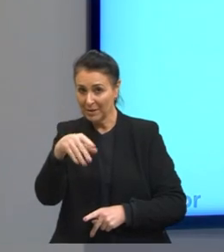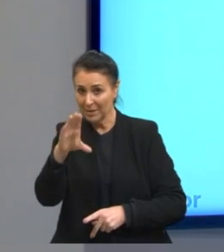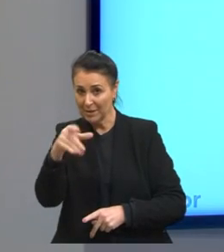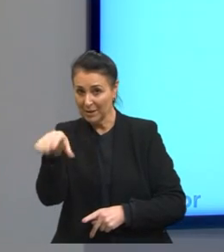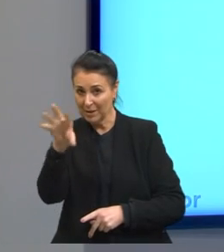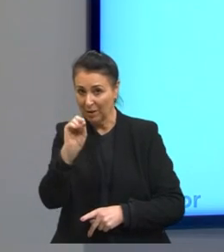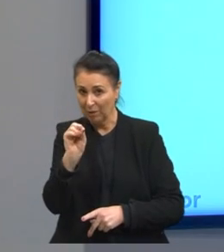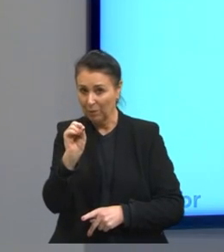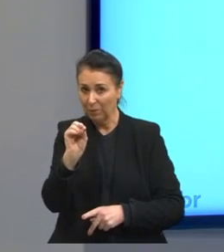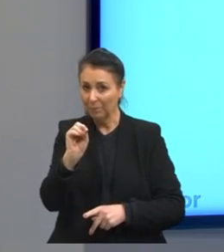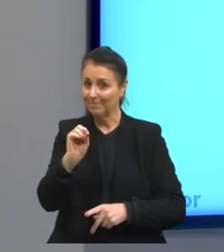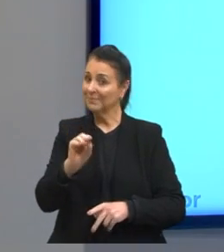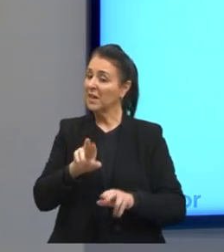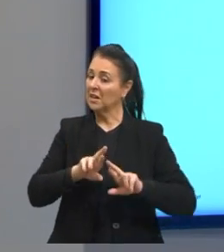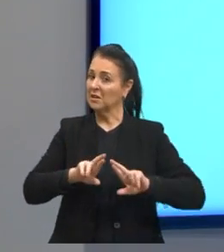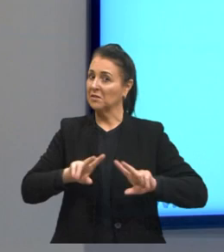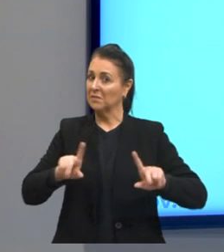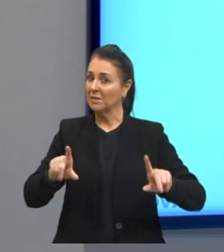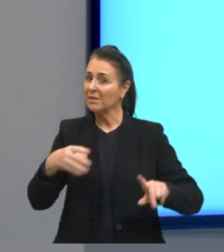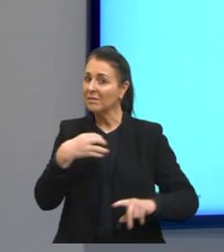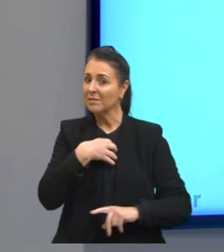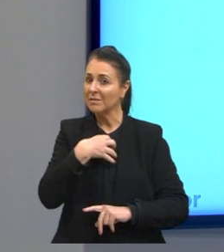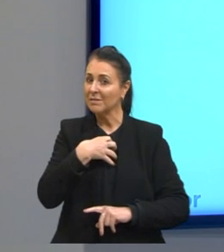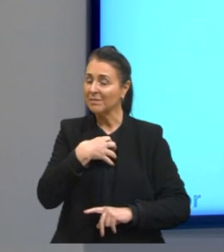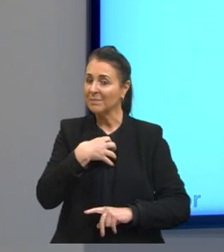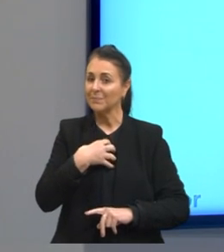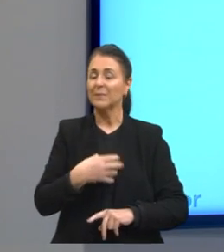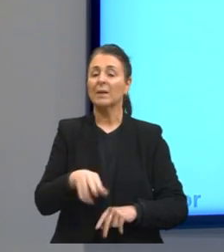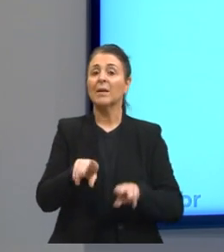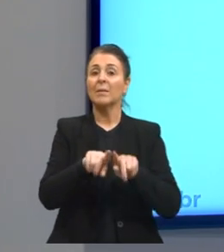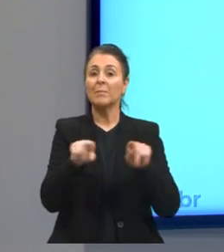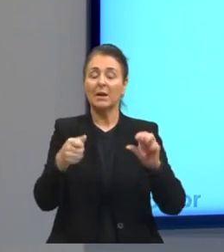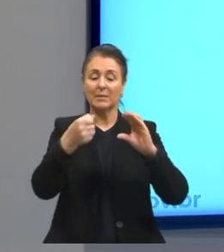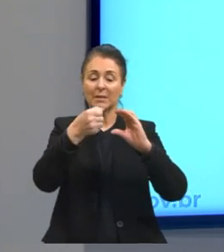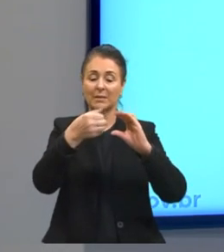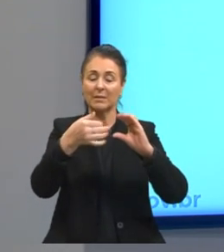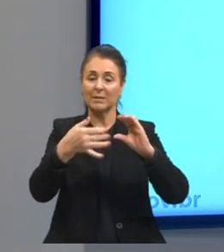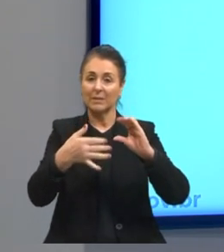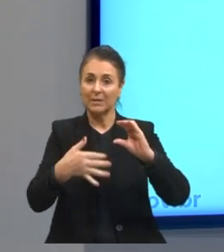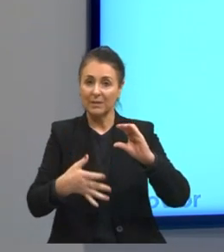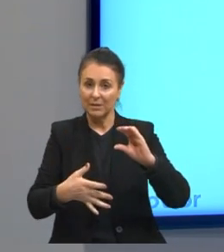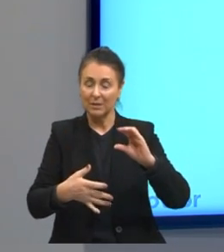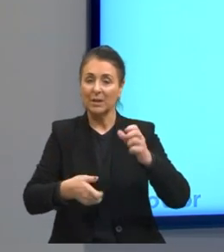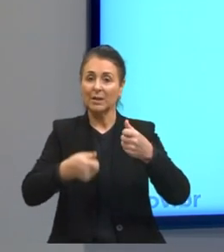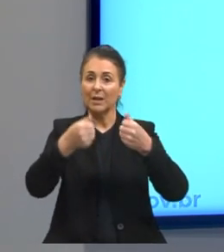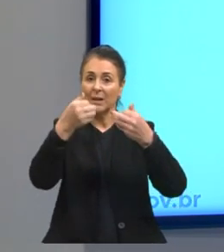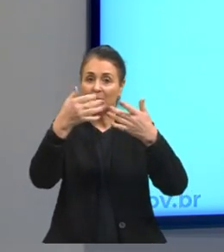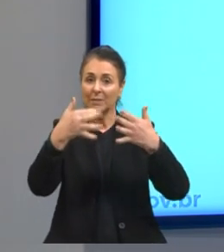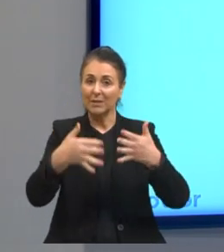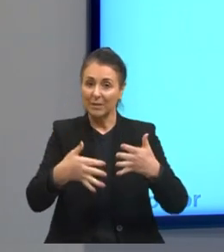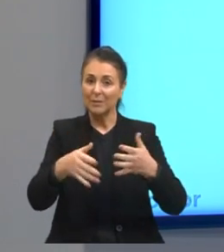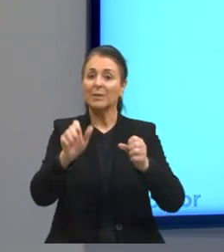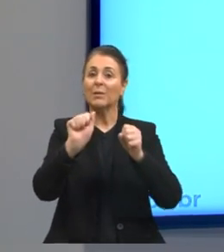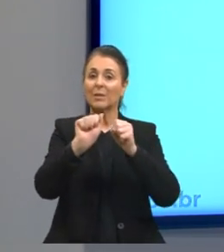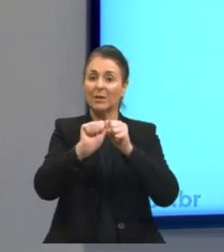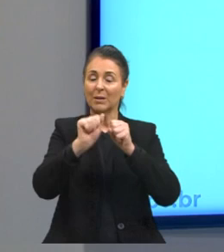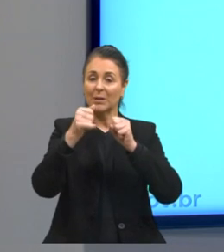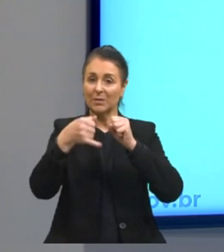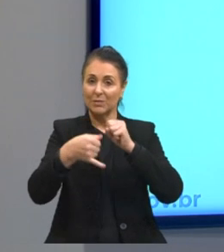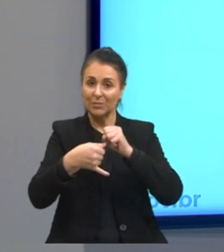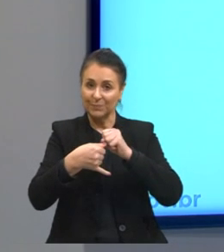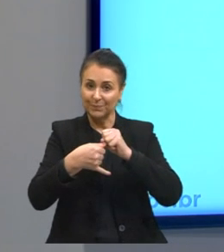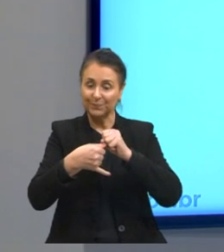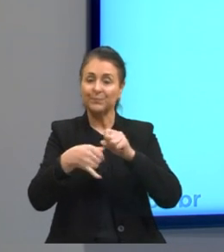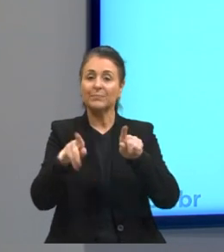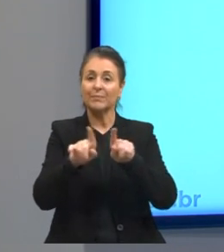nome que eu der aí para dar características, eu estou falando de adjetivos. E adjetivos